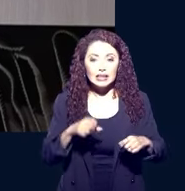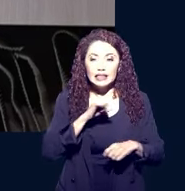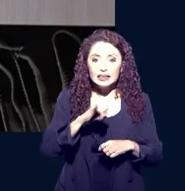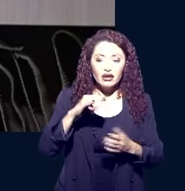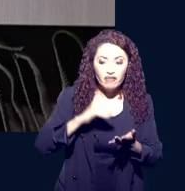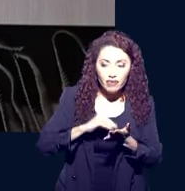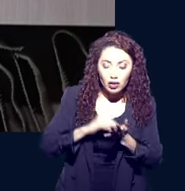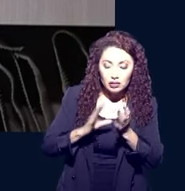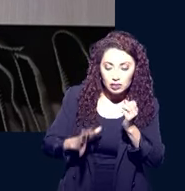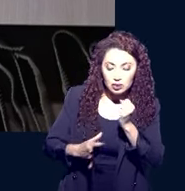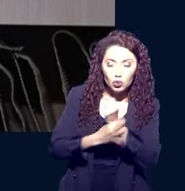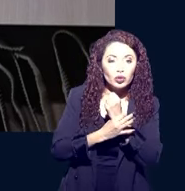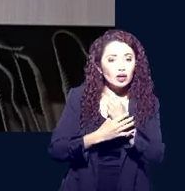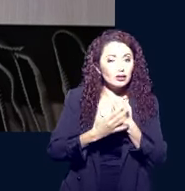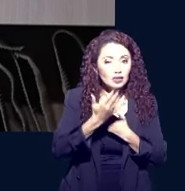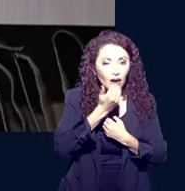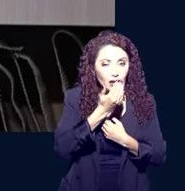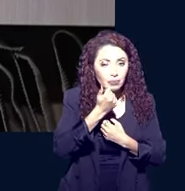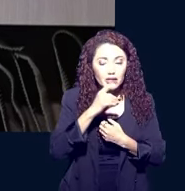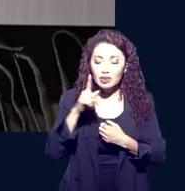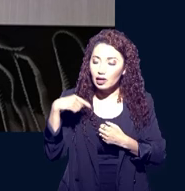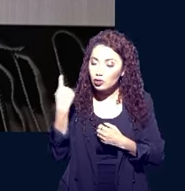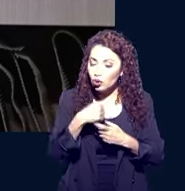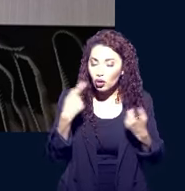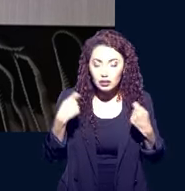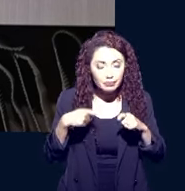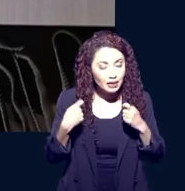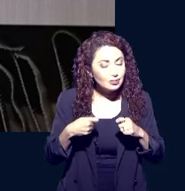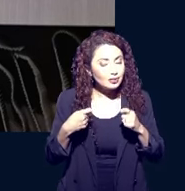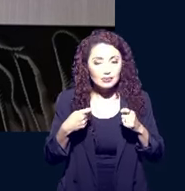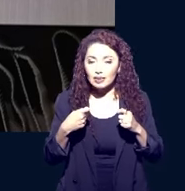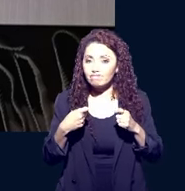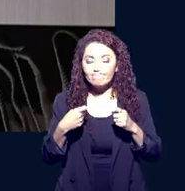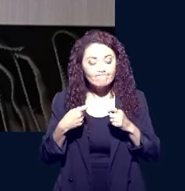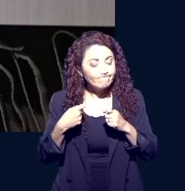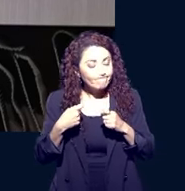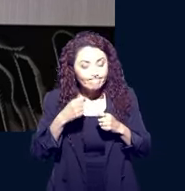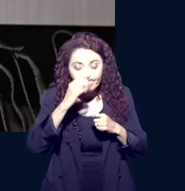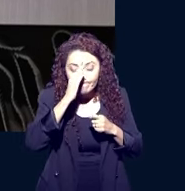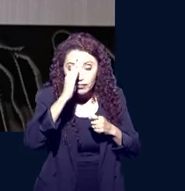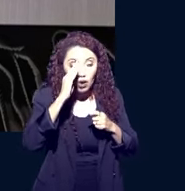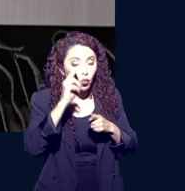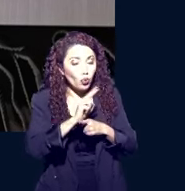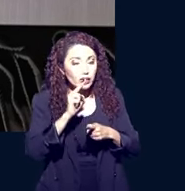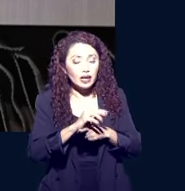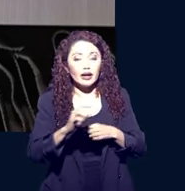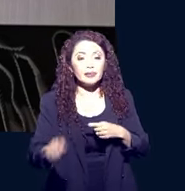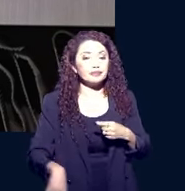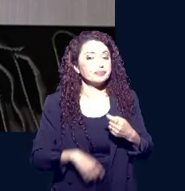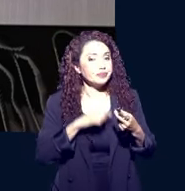essa tem que ser a prioridade número um do país nós estamos falando de 60 milhões de pessoas segundo item de uma agenda para o